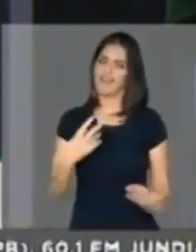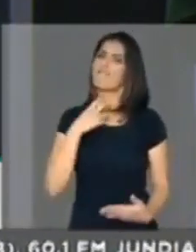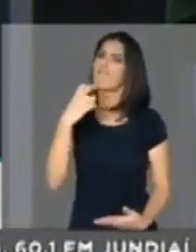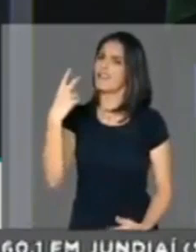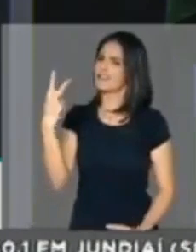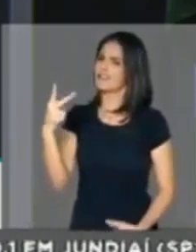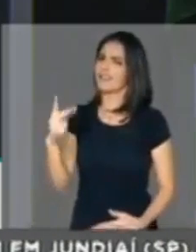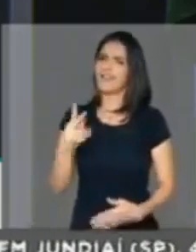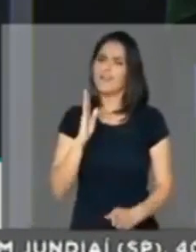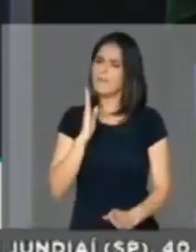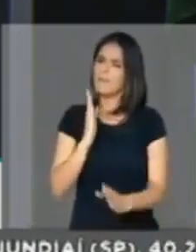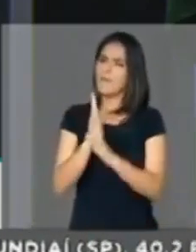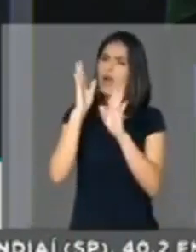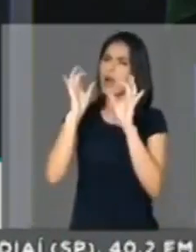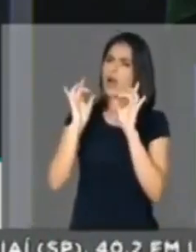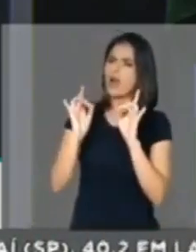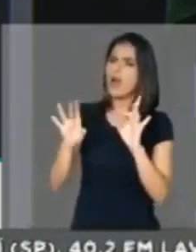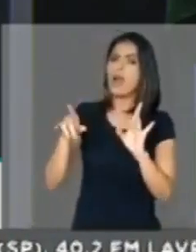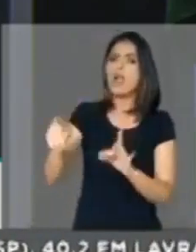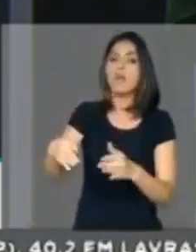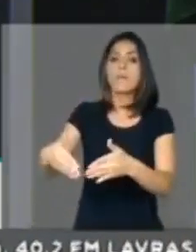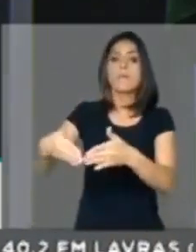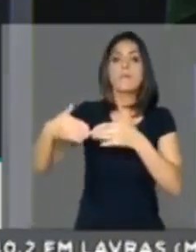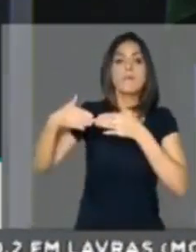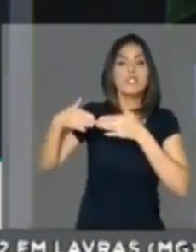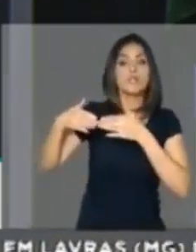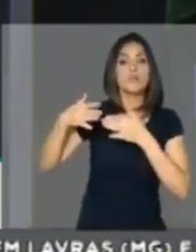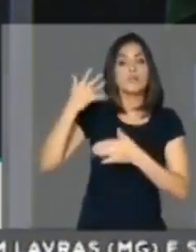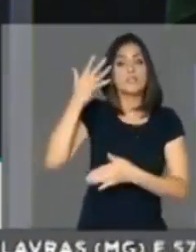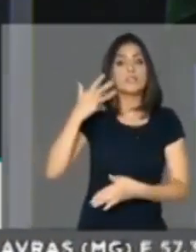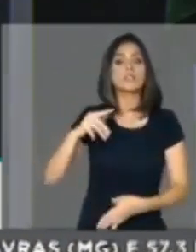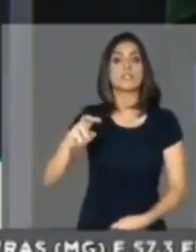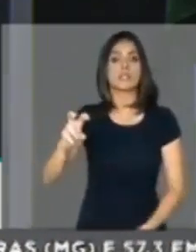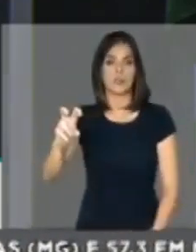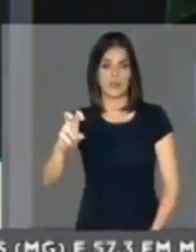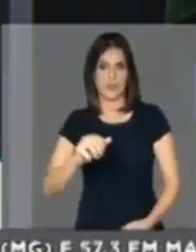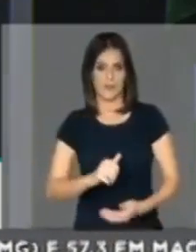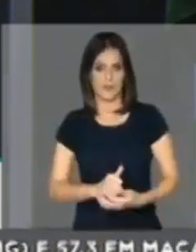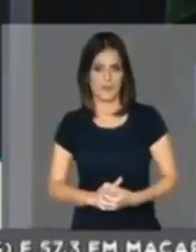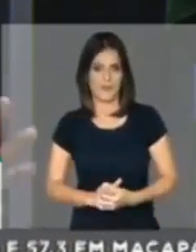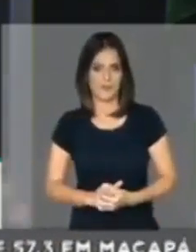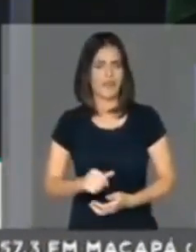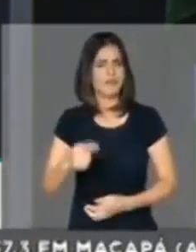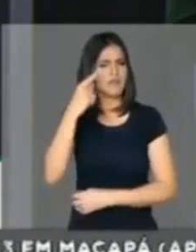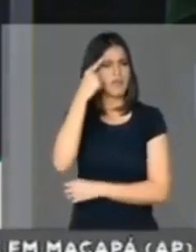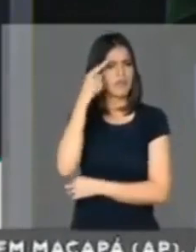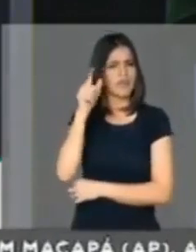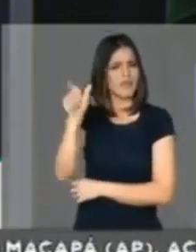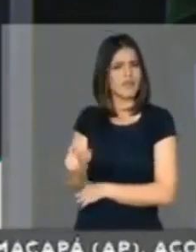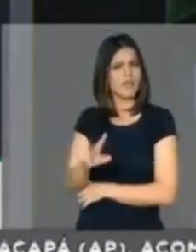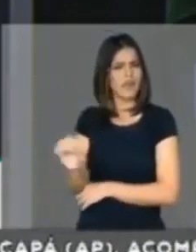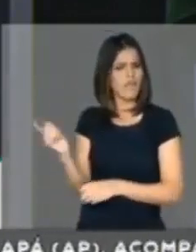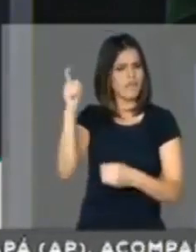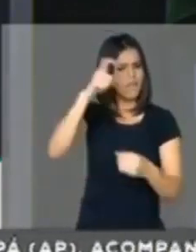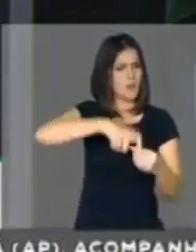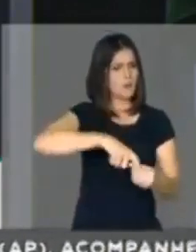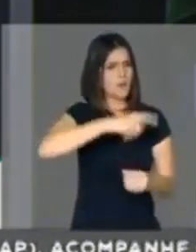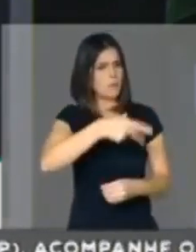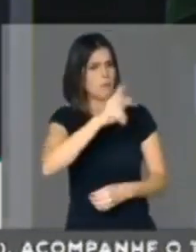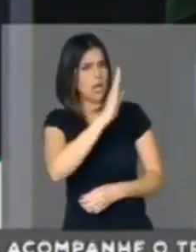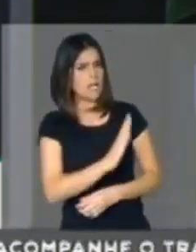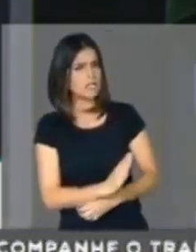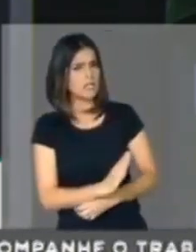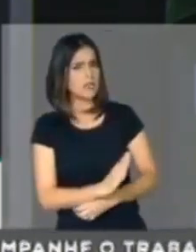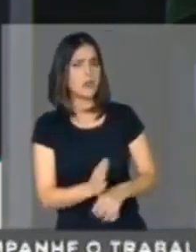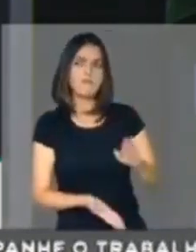dele. Ele já pediu licença por 5 dias. Ficamos pensando se ele voltará ao Brasil, se não era